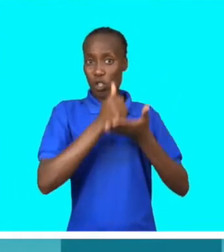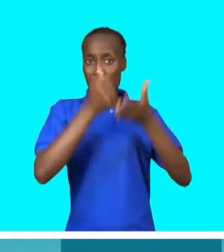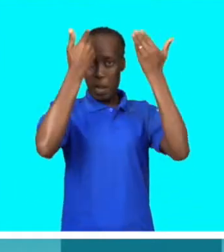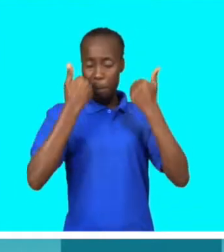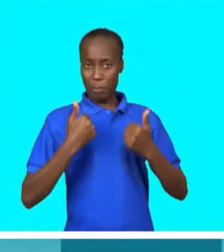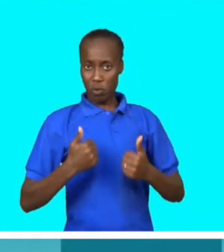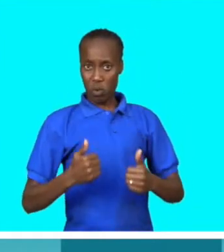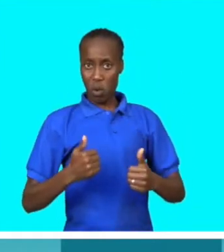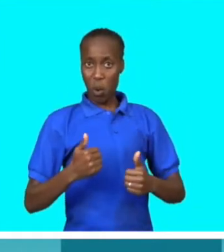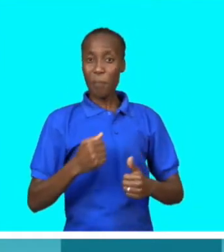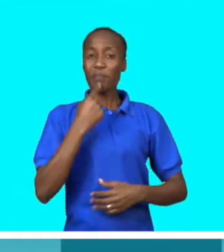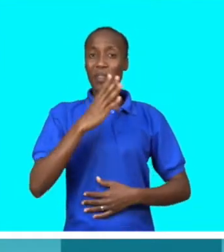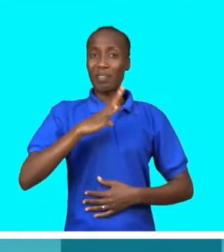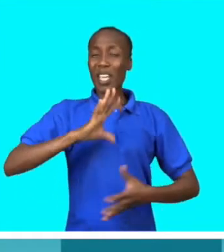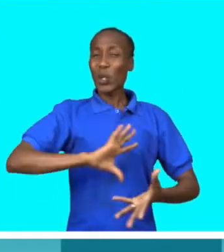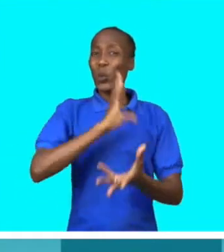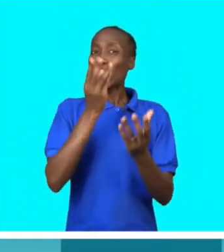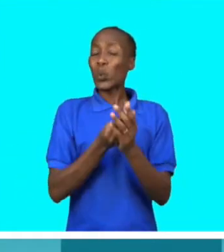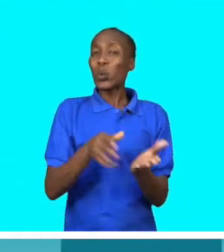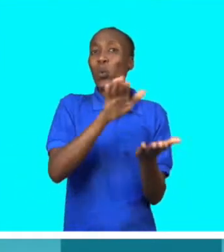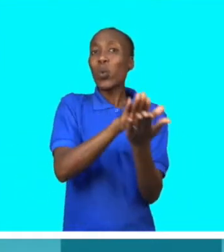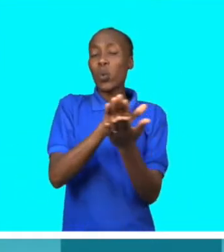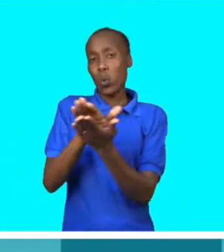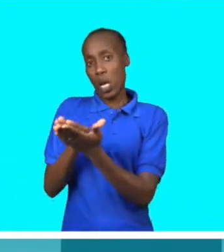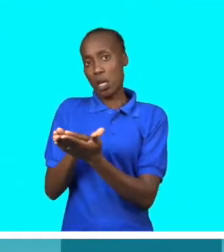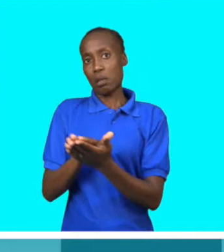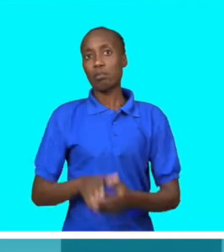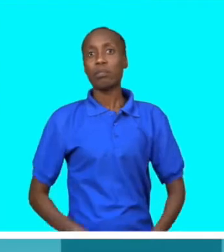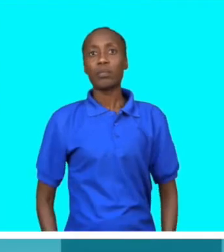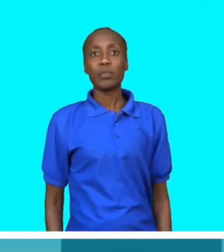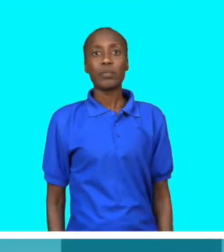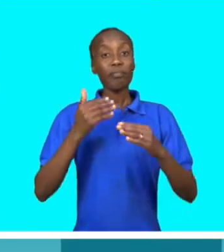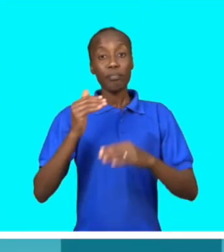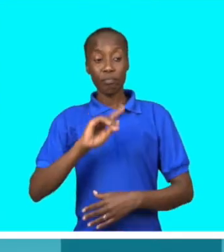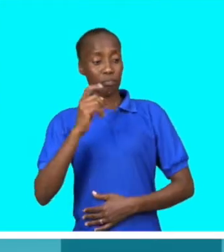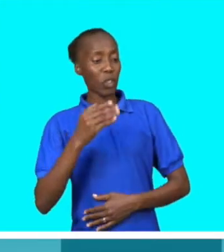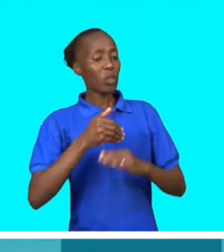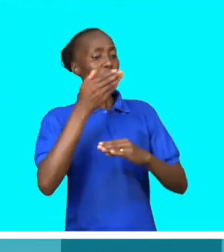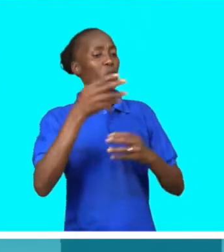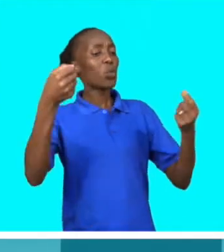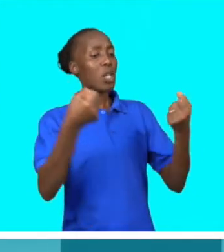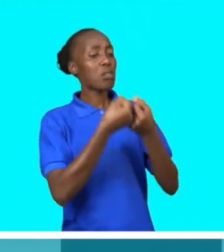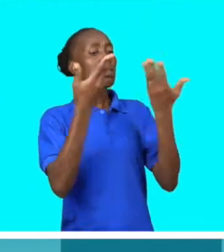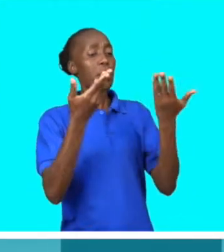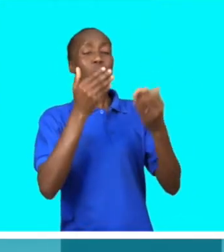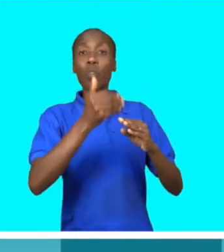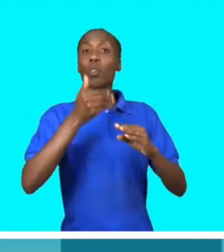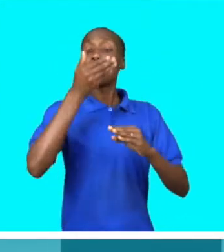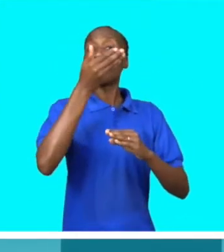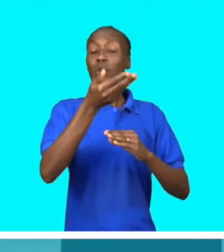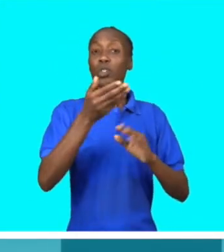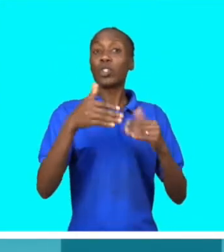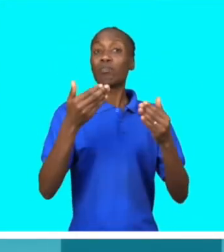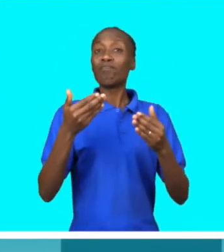na verdade, que fazem tudo por ti. Então, tinha tubos por todos os lados, que nem nos filmes. Depois do acidente, depois